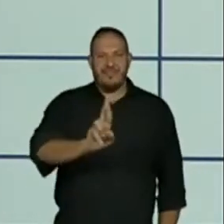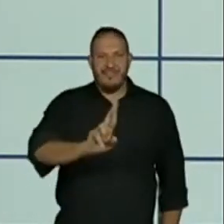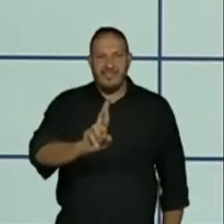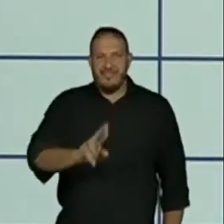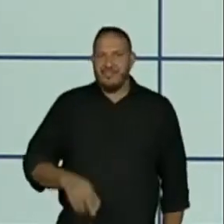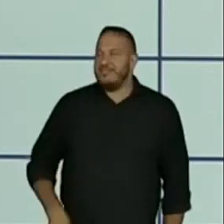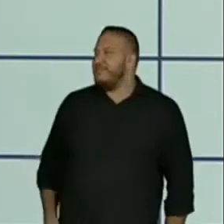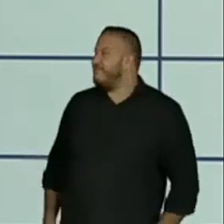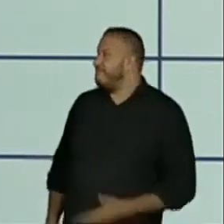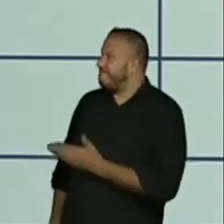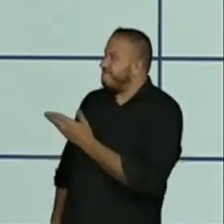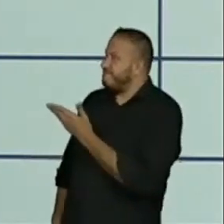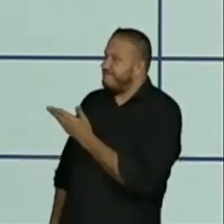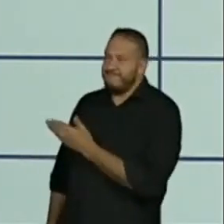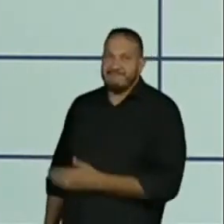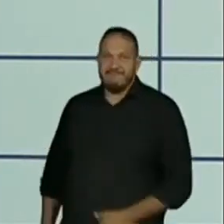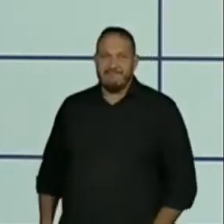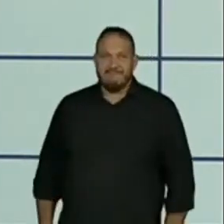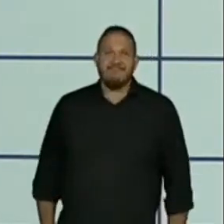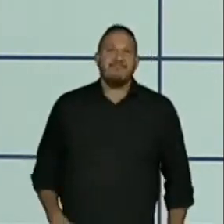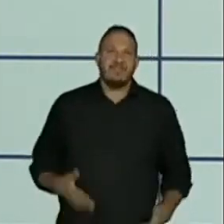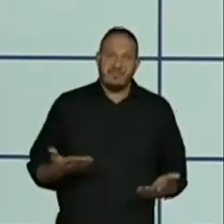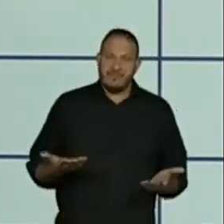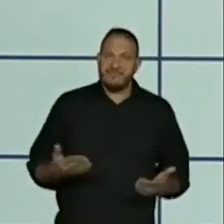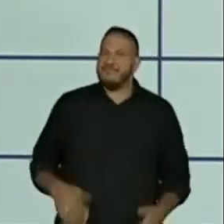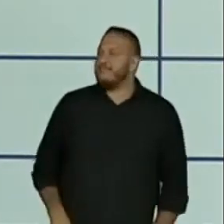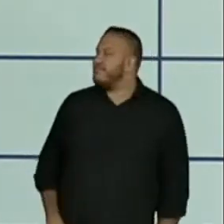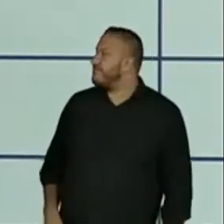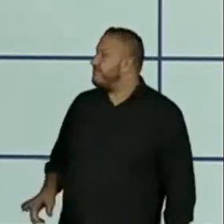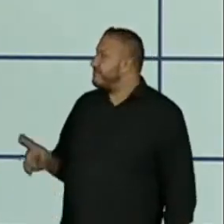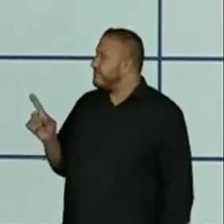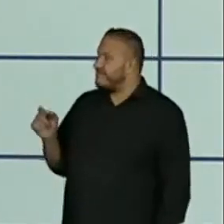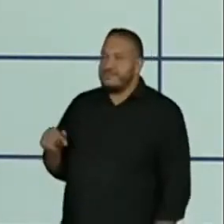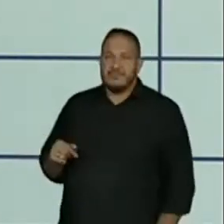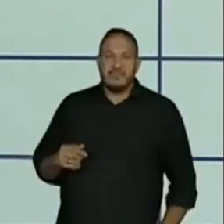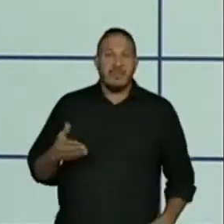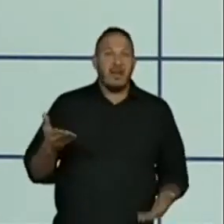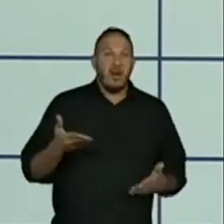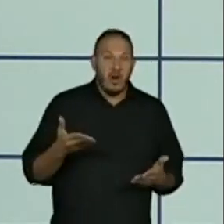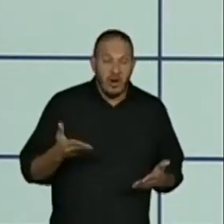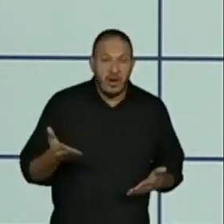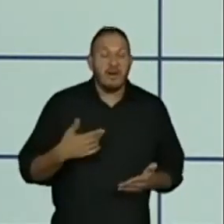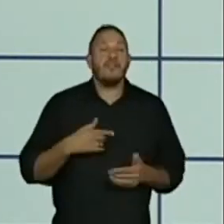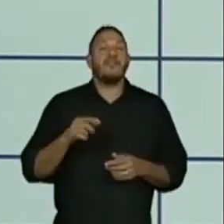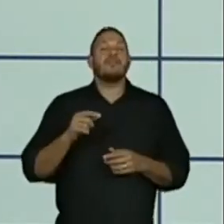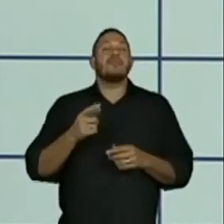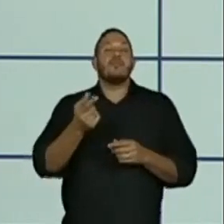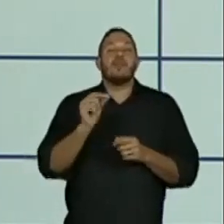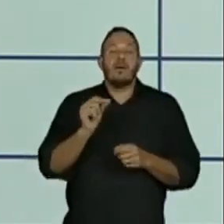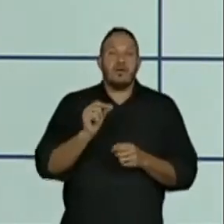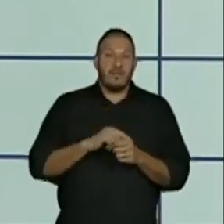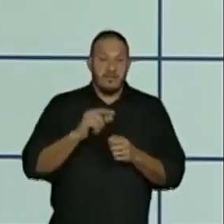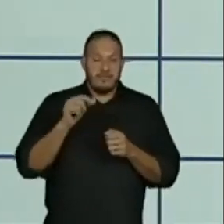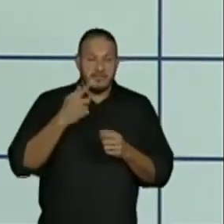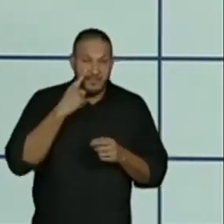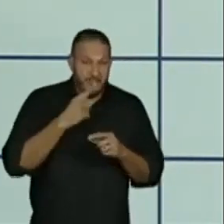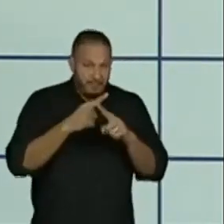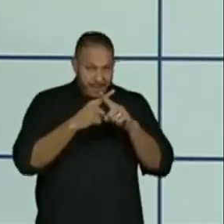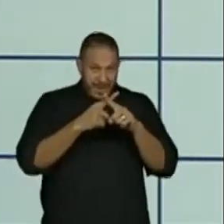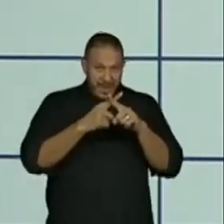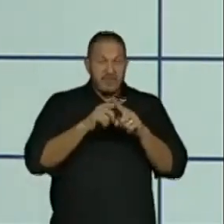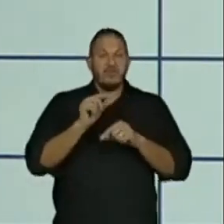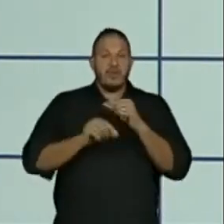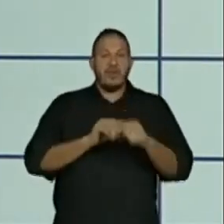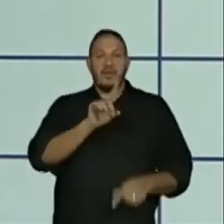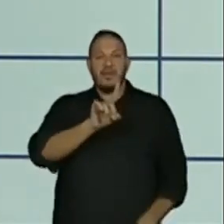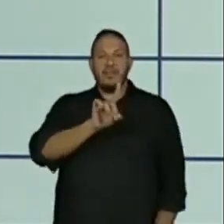Número 5. Então, agora vou multiplicar a minha dezena. Quando eu